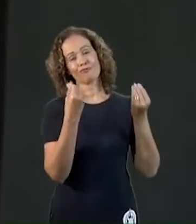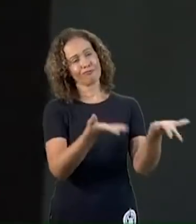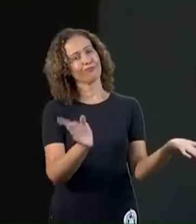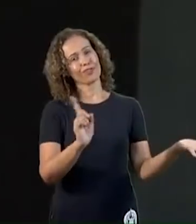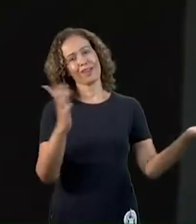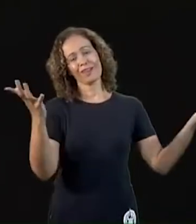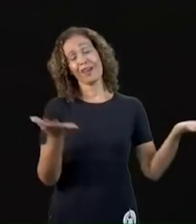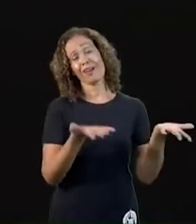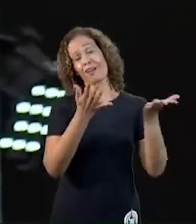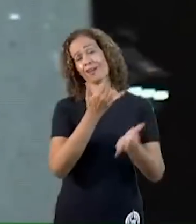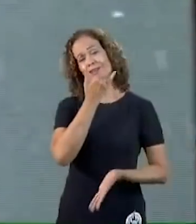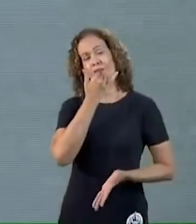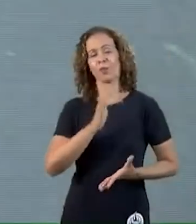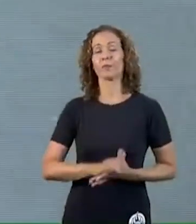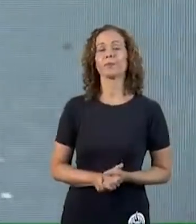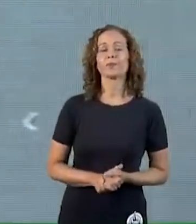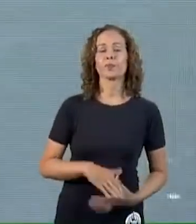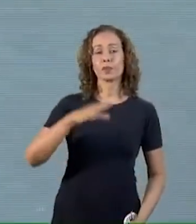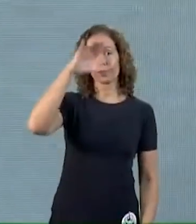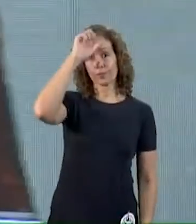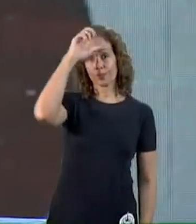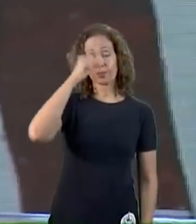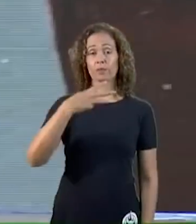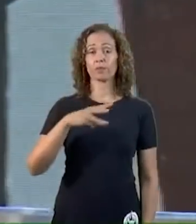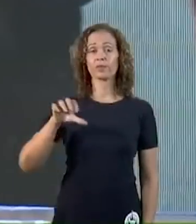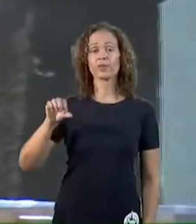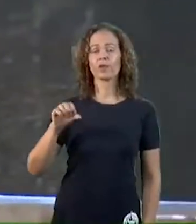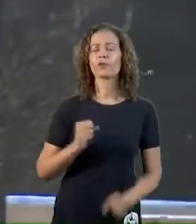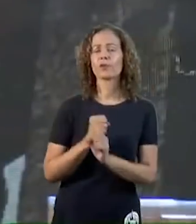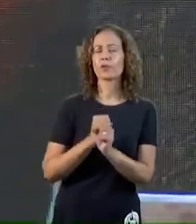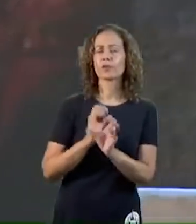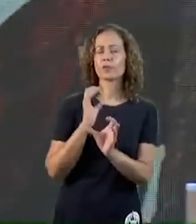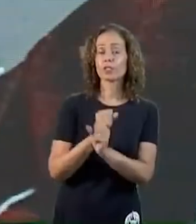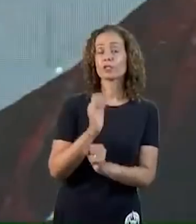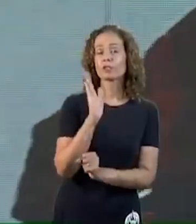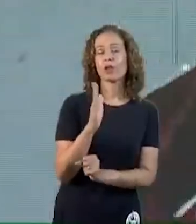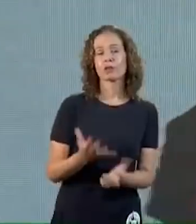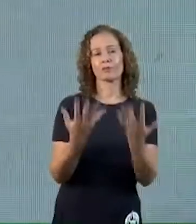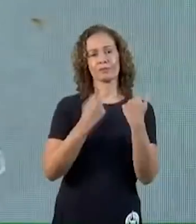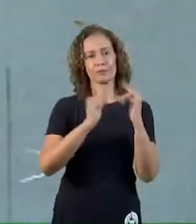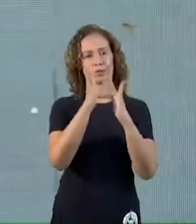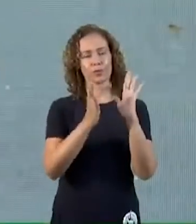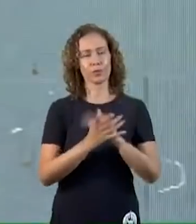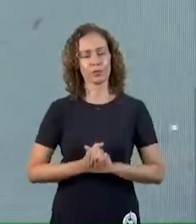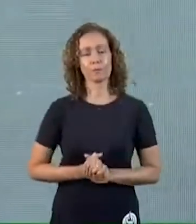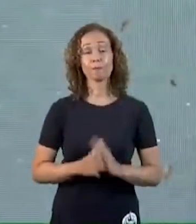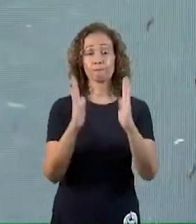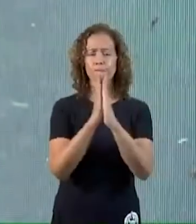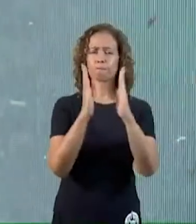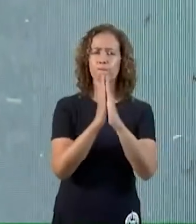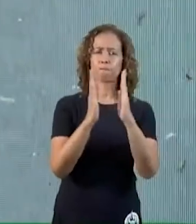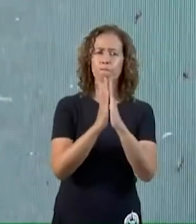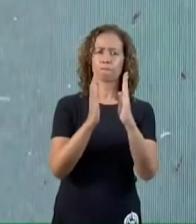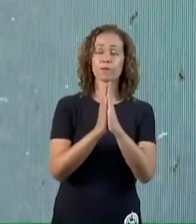Gente, deixa eu explicar uma coisa para você sobre Jesus que eu aprendi. 39 anos que eu sou convertido. Jesus sempre ouve nossas orações, mas nenhuma vez ele respondeu